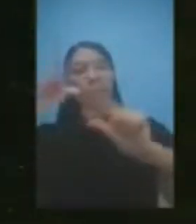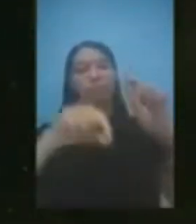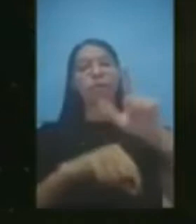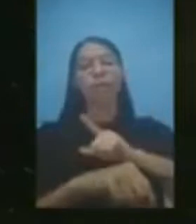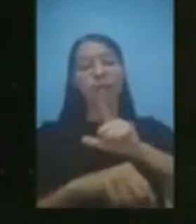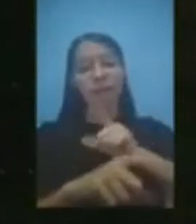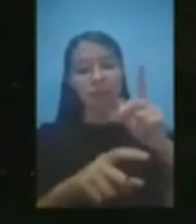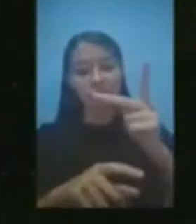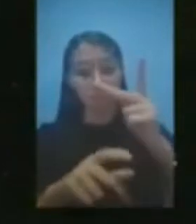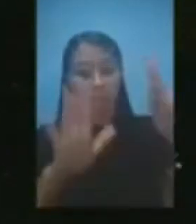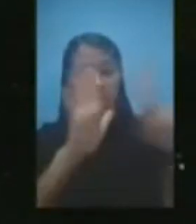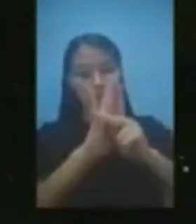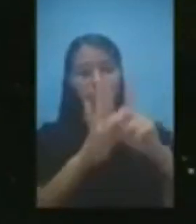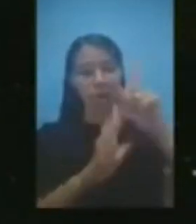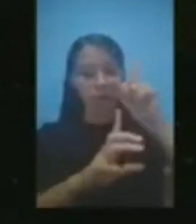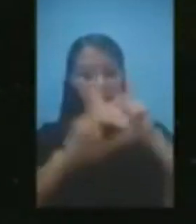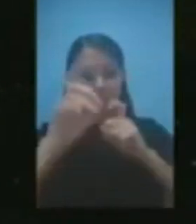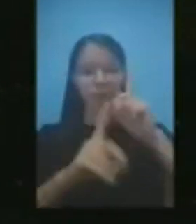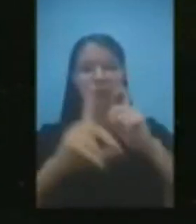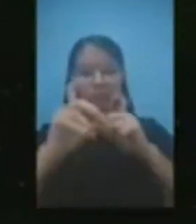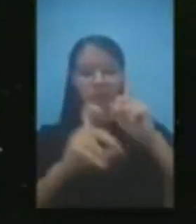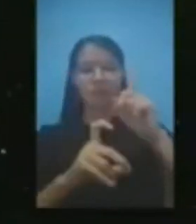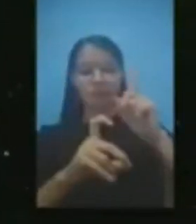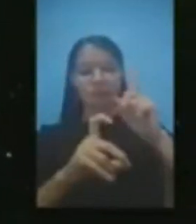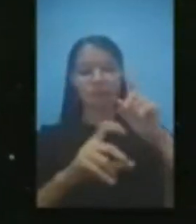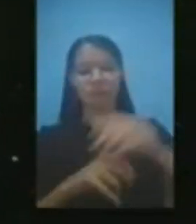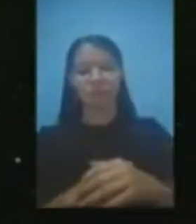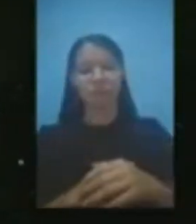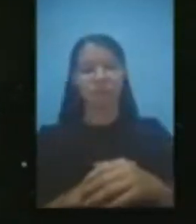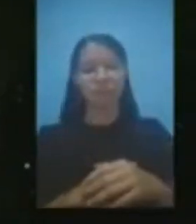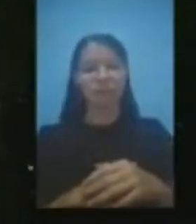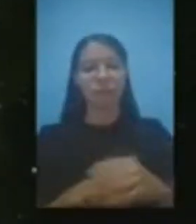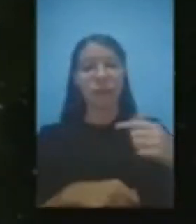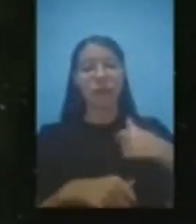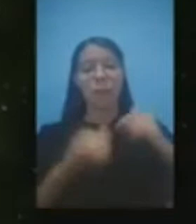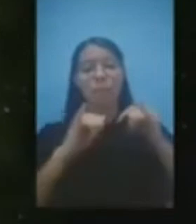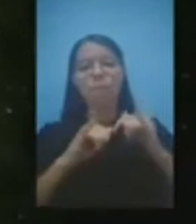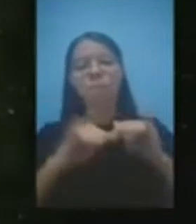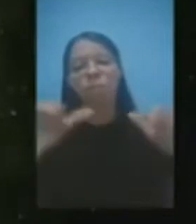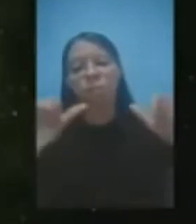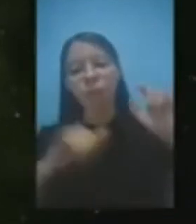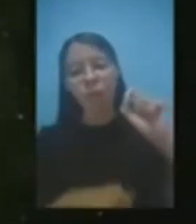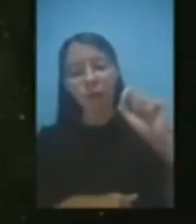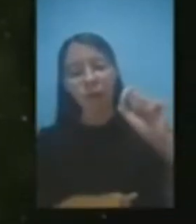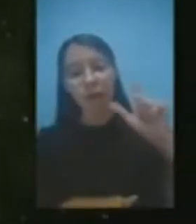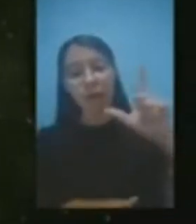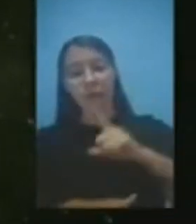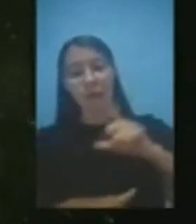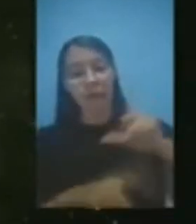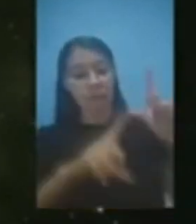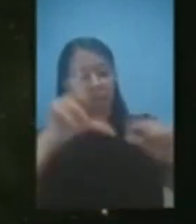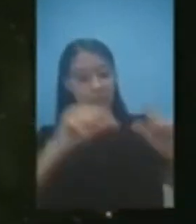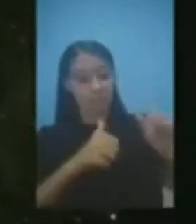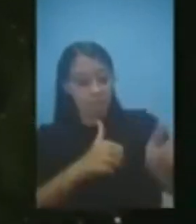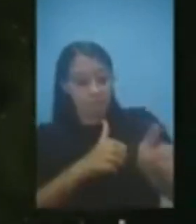aqui embaixo vivemos olhando para o céu a admirá-las. Mas e se eu te contar que também temos